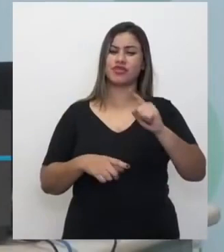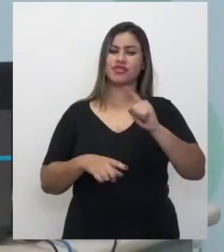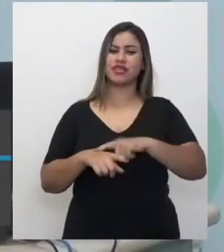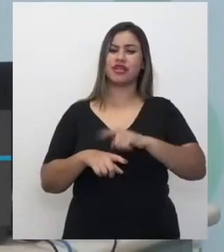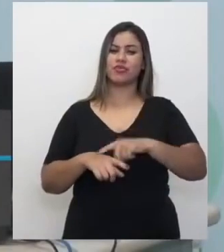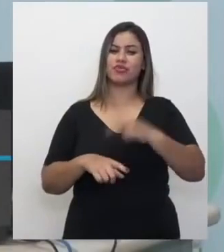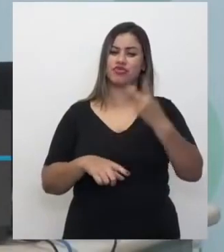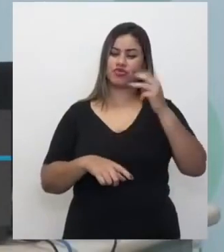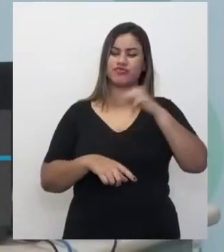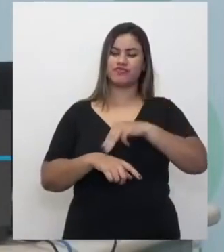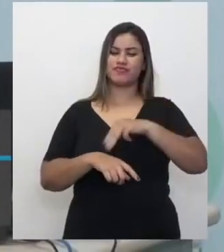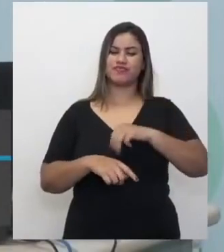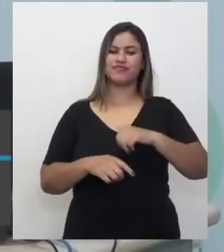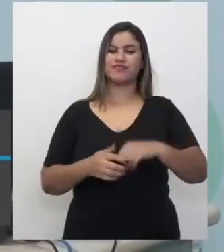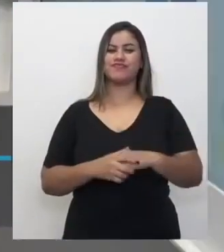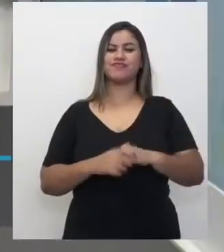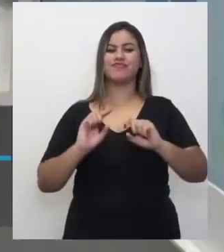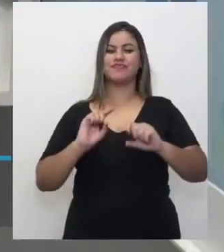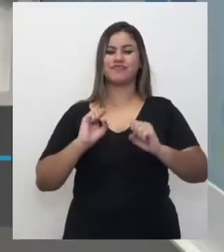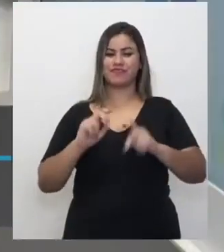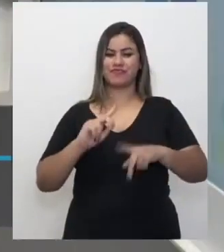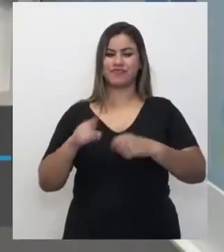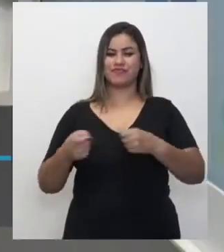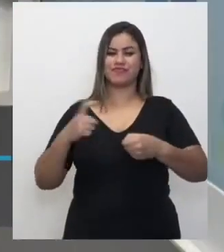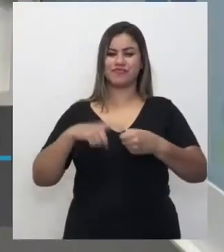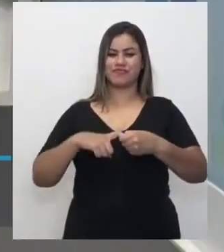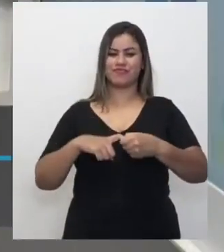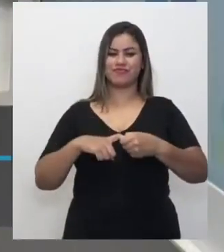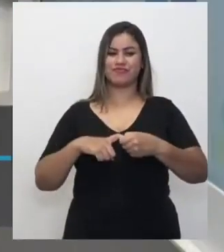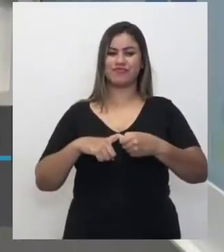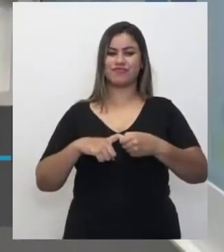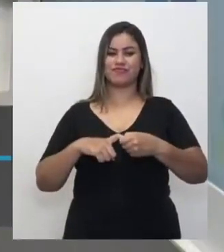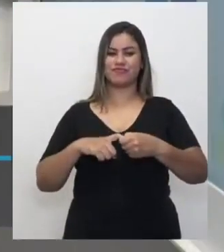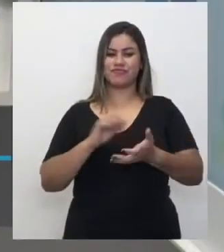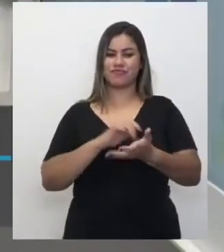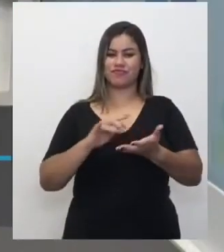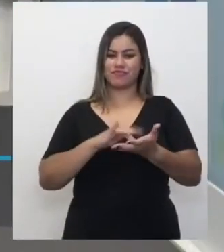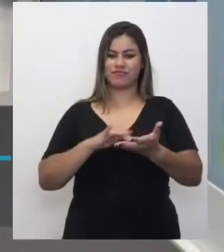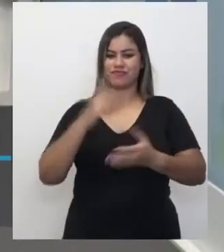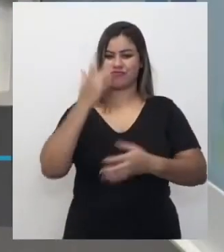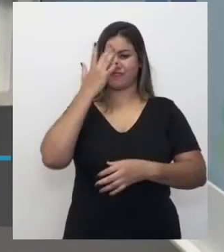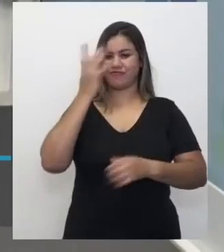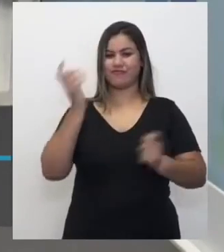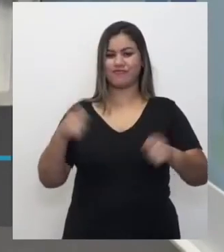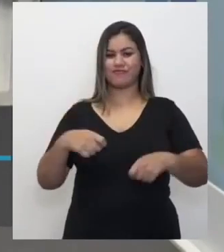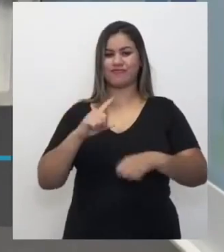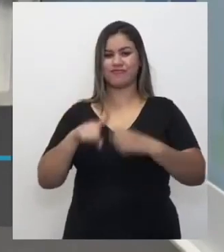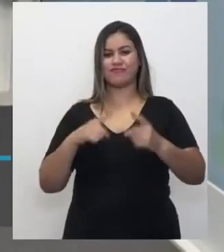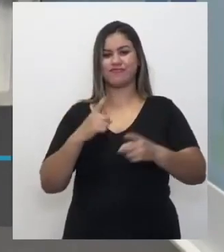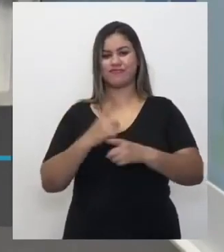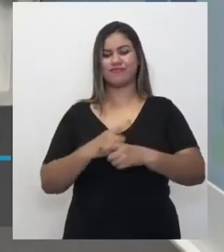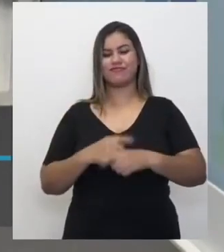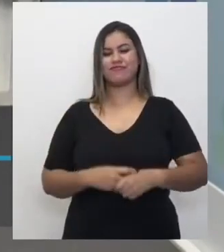terão 2 minutos. Ok, então voltamos em 2 minutos. Usem a calculadora para ficar mais fácil, tá bom? Até já.